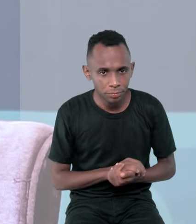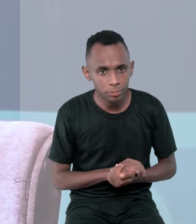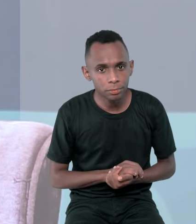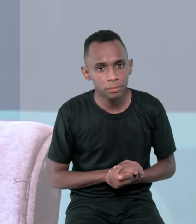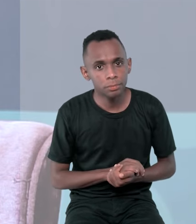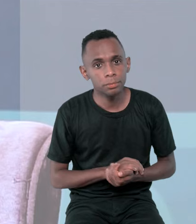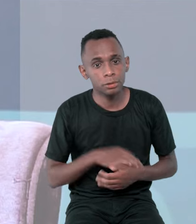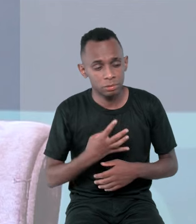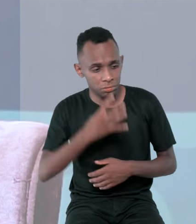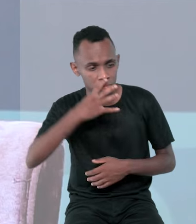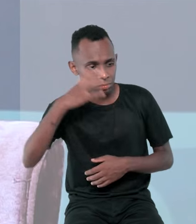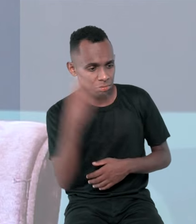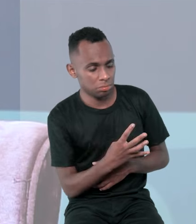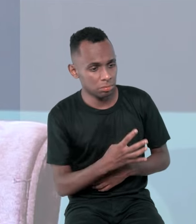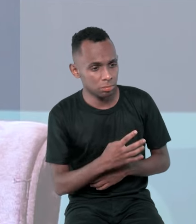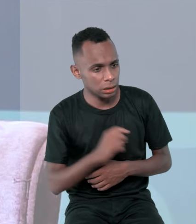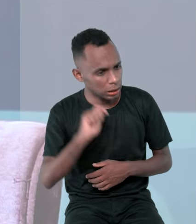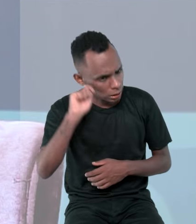quando você é acusado de ser negro,